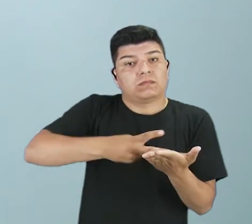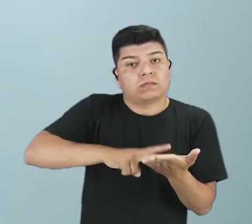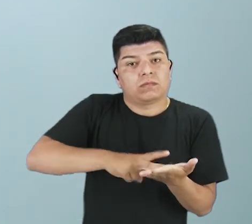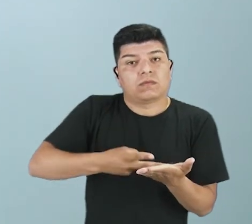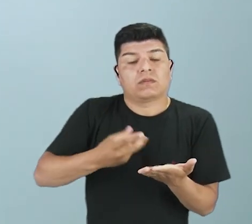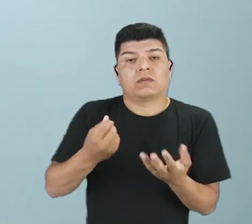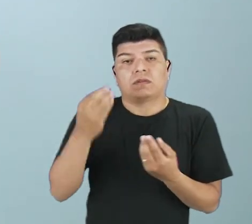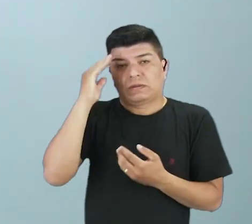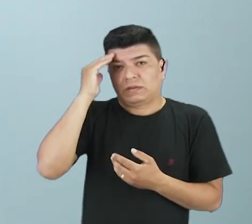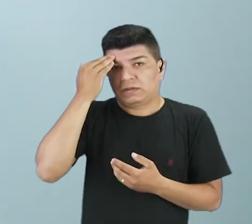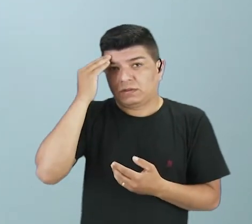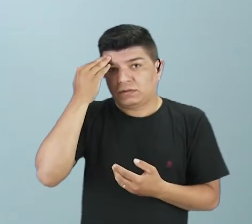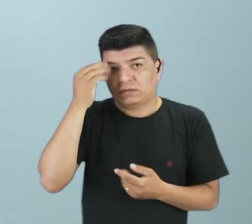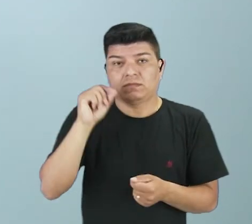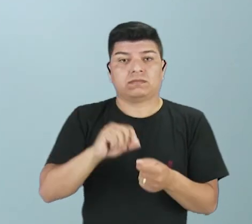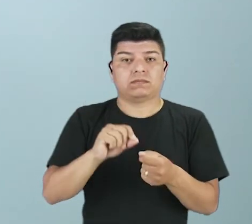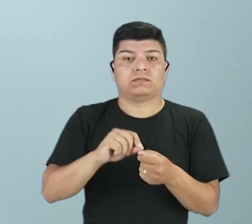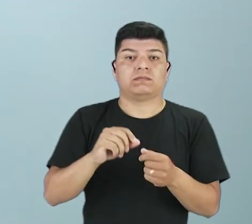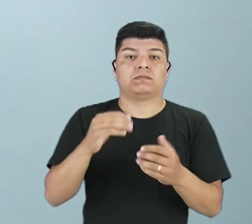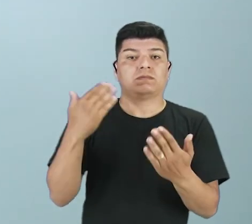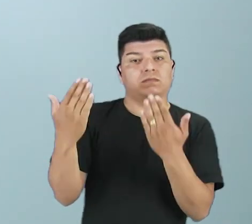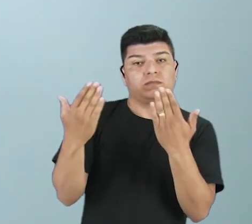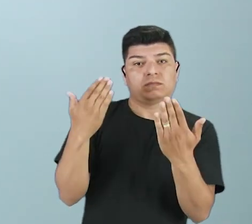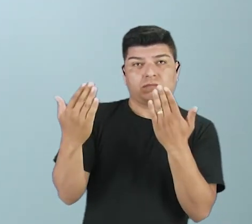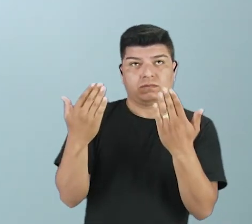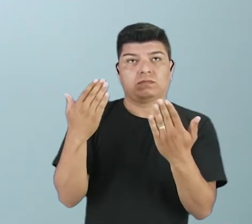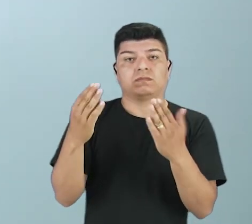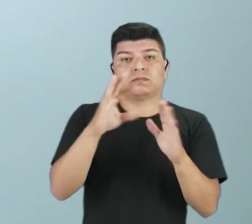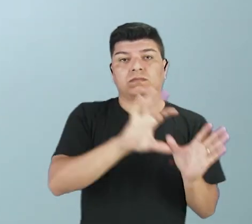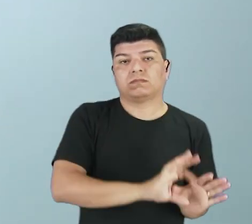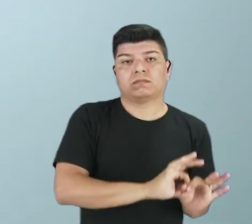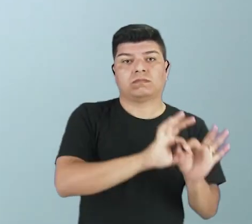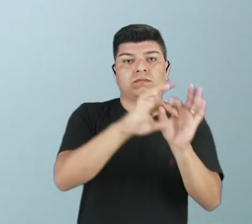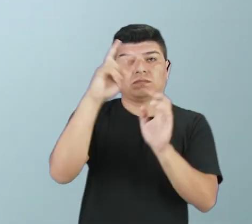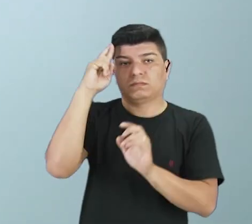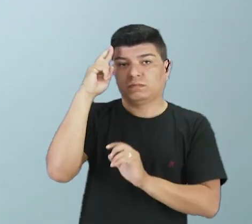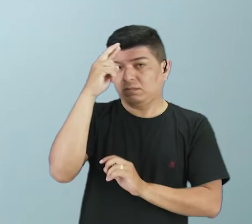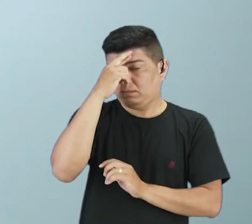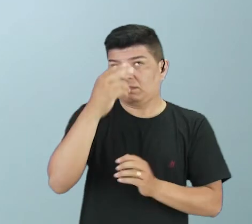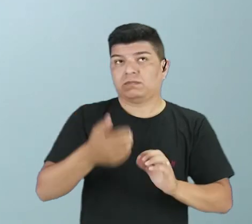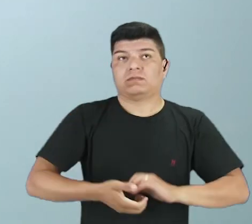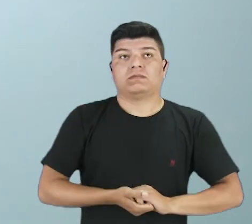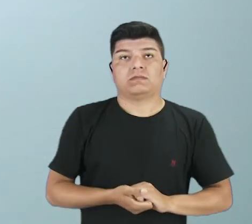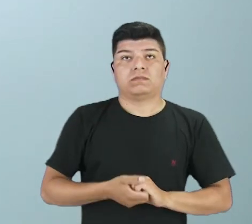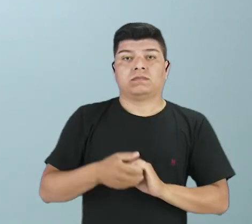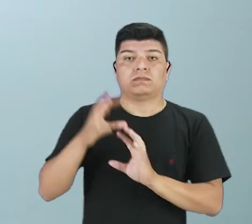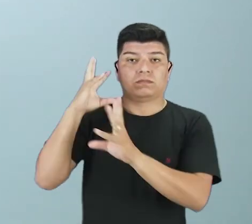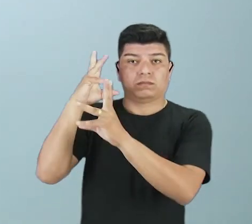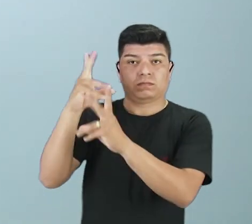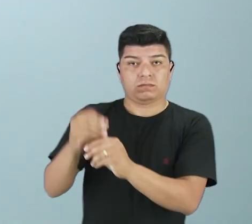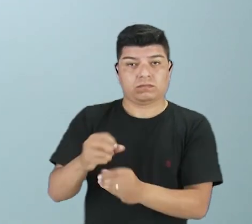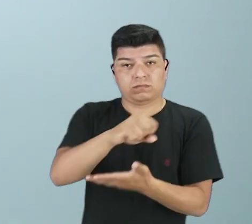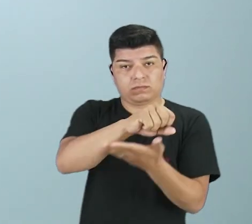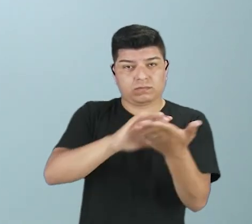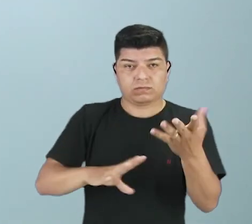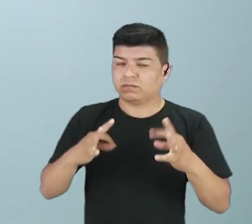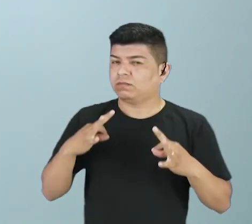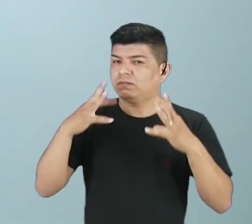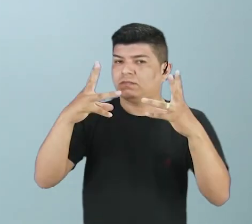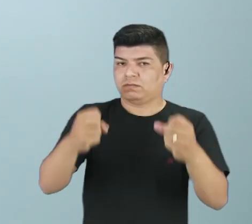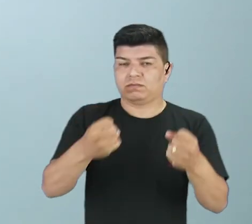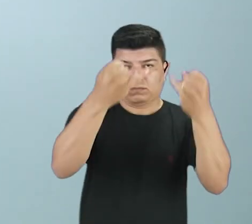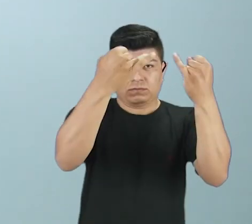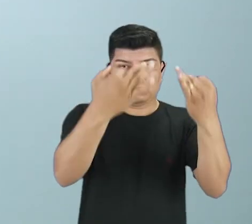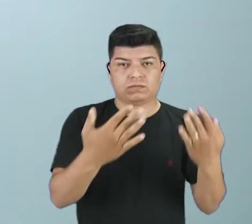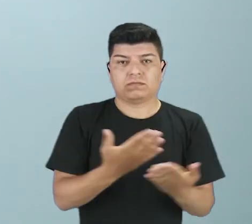interpretar, entender e fazer associação direta com o contexto histórico. Vamos então rever através das atividades tudo isso que eu acabei